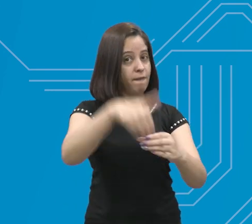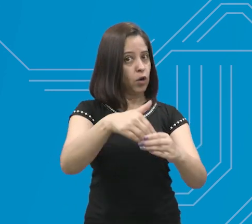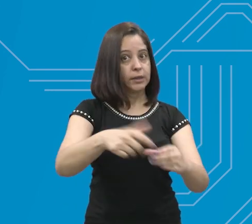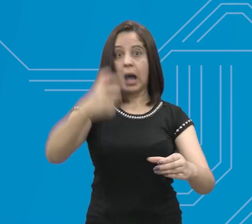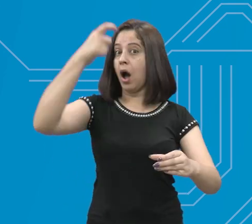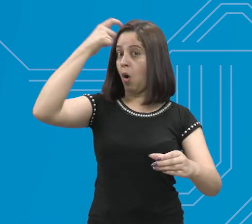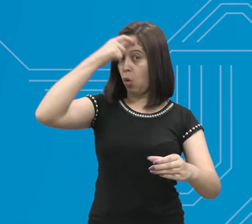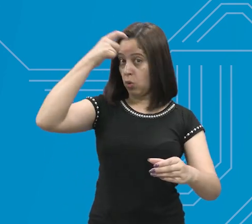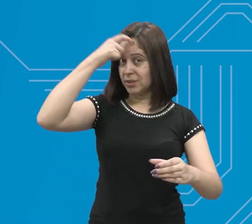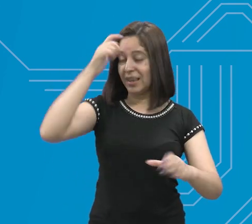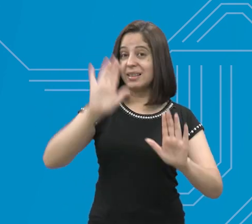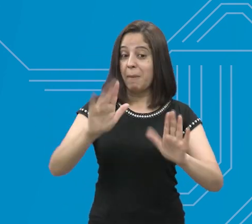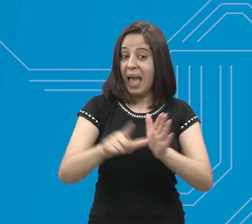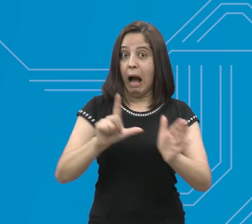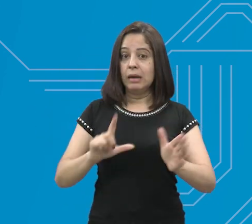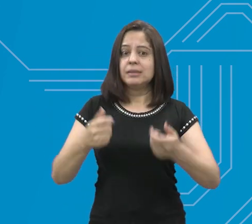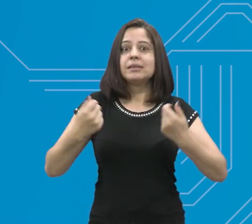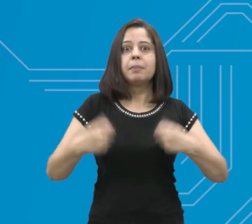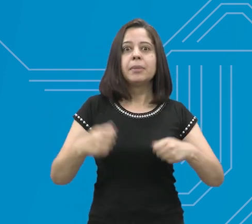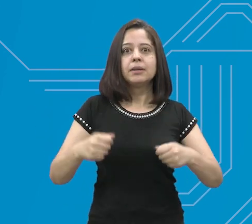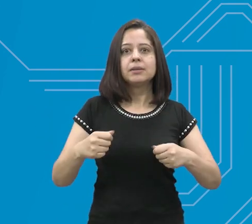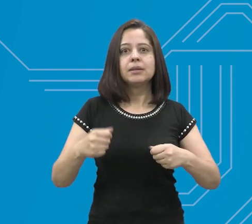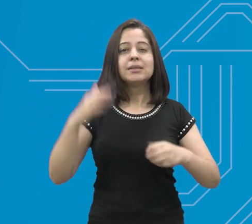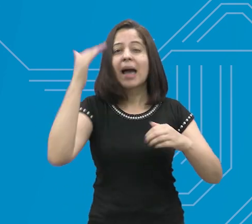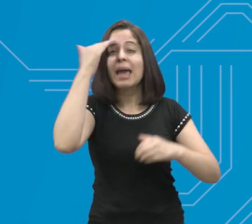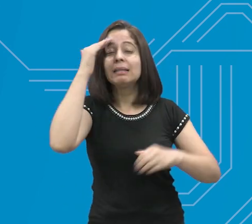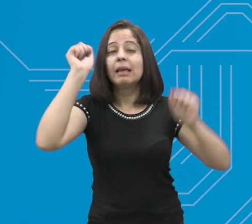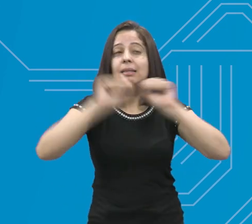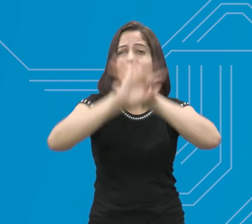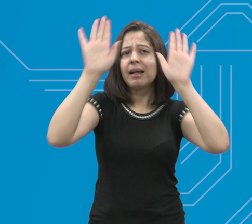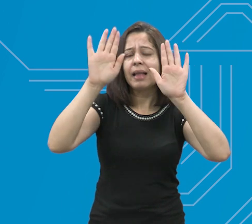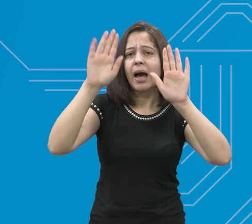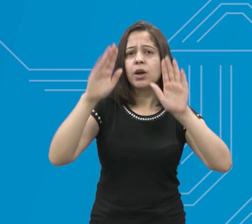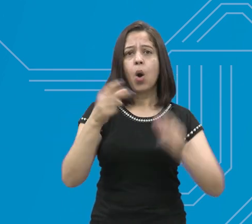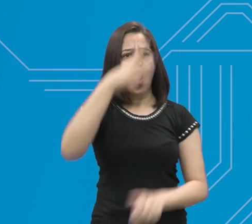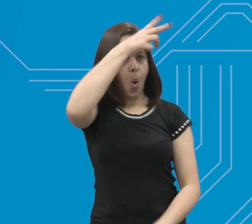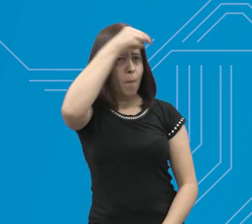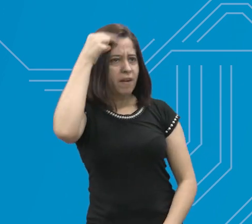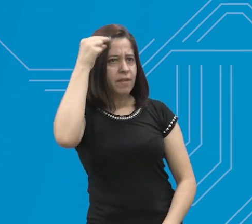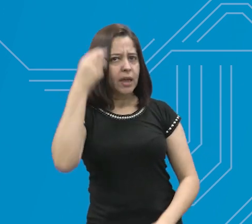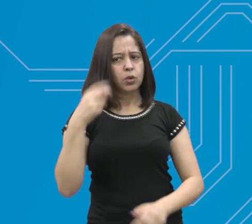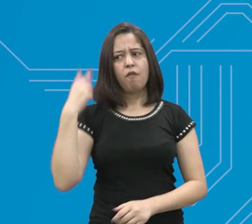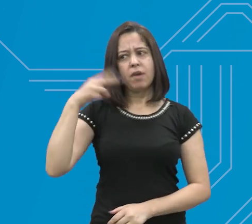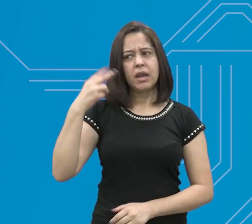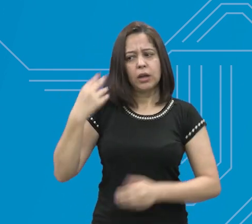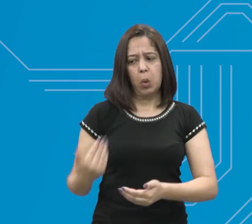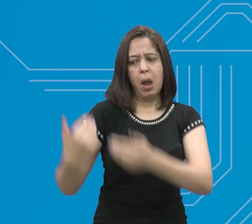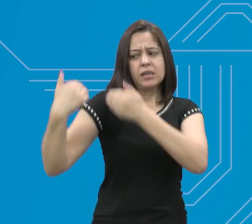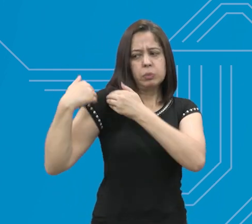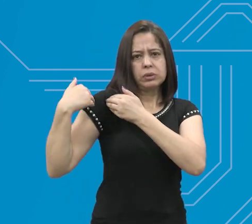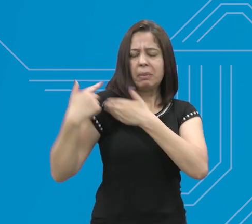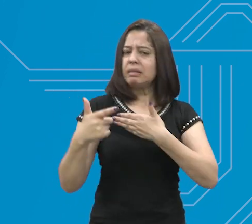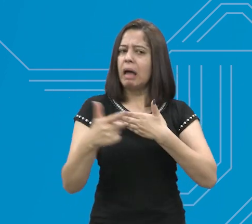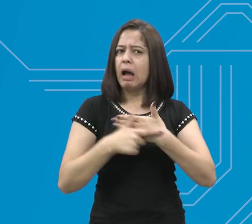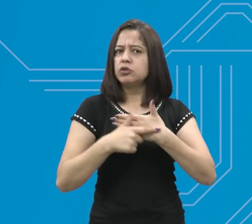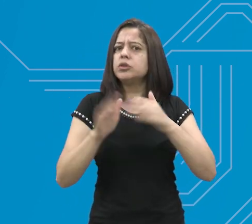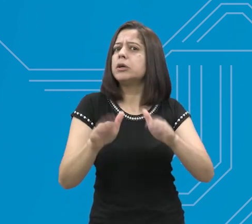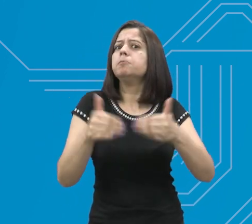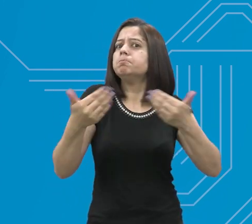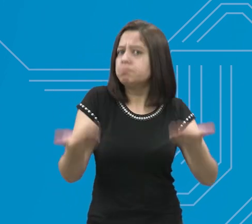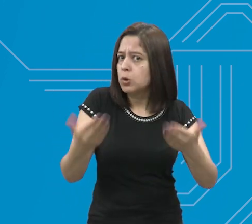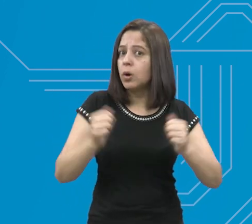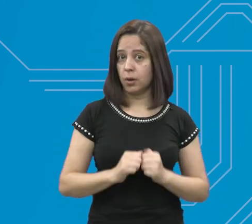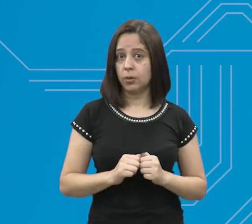com consciência, é preciso saber quais as atribuições do prefeito e também dos vereadores. Nós preparamos